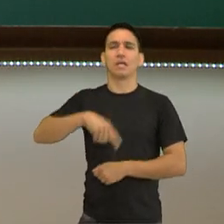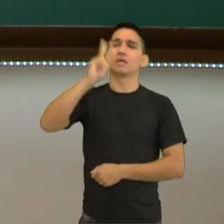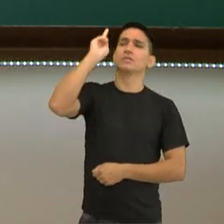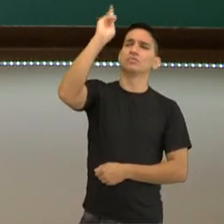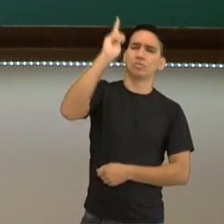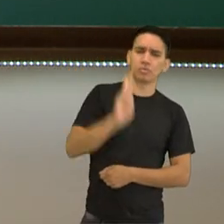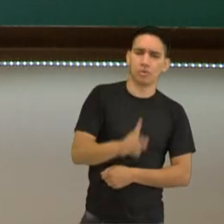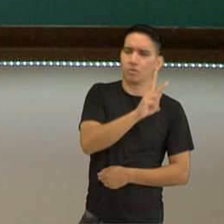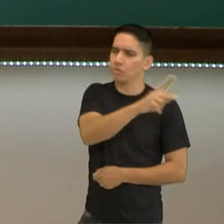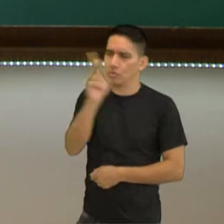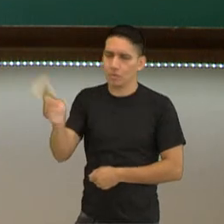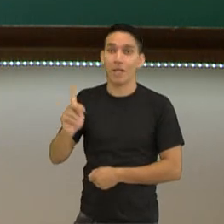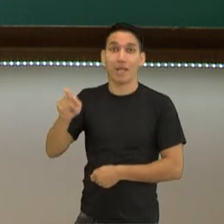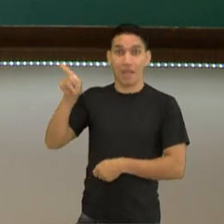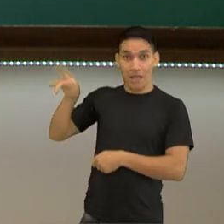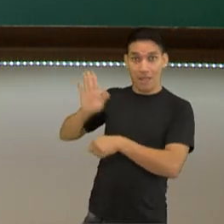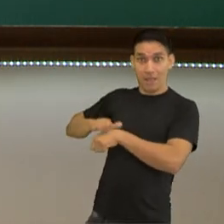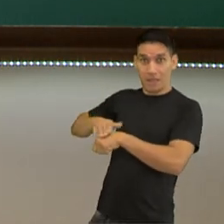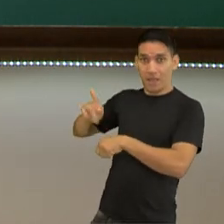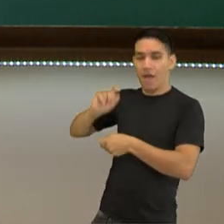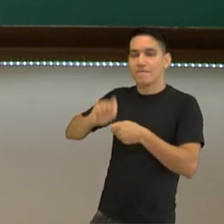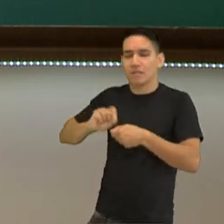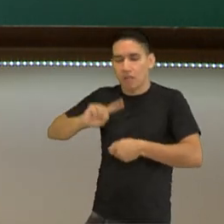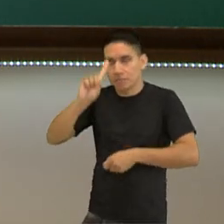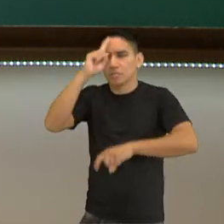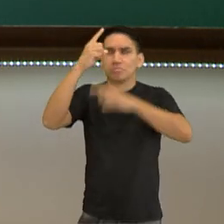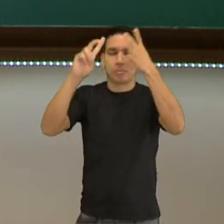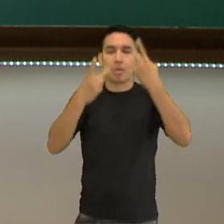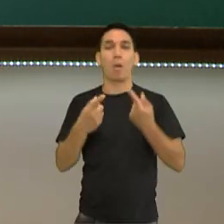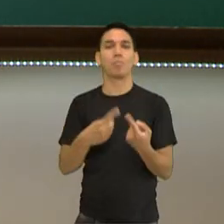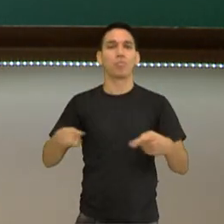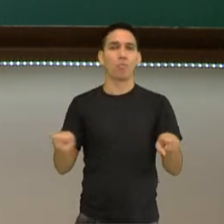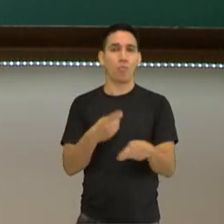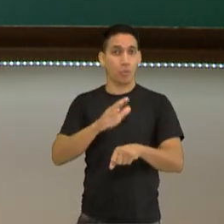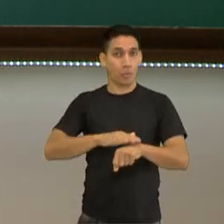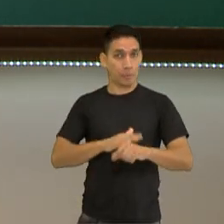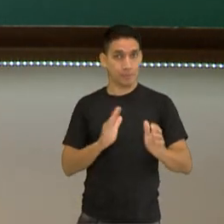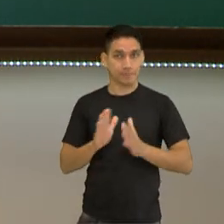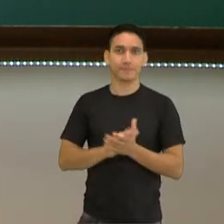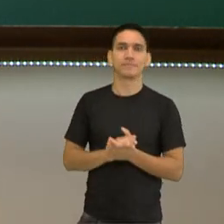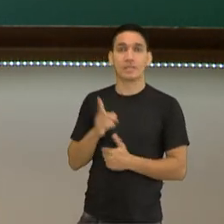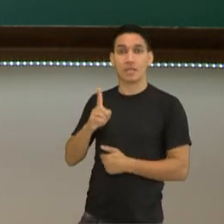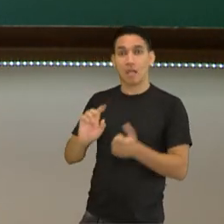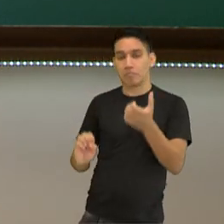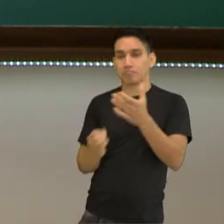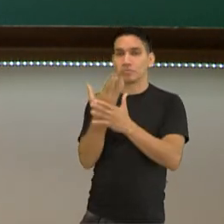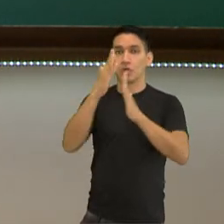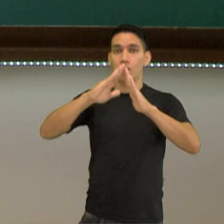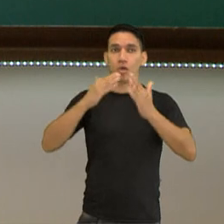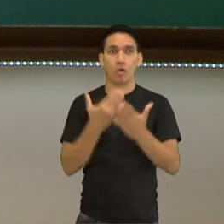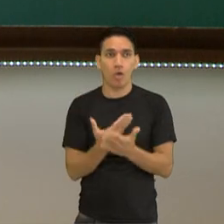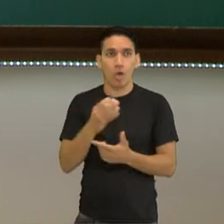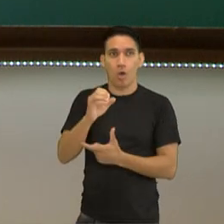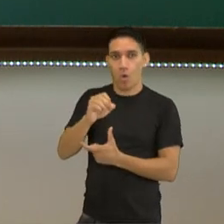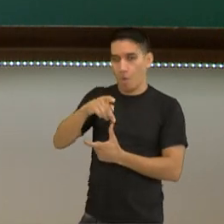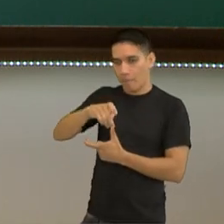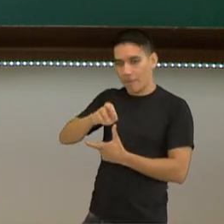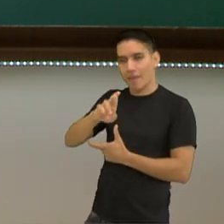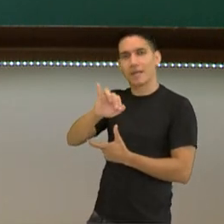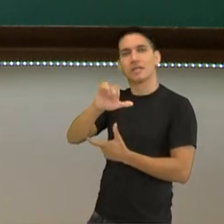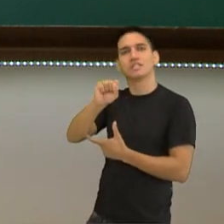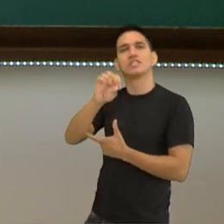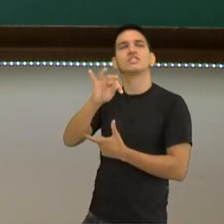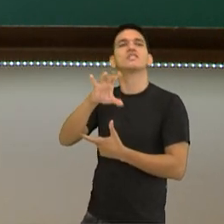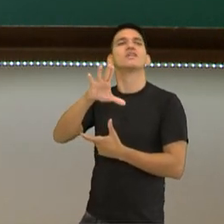compunham para as missas que rolavam na época, né? Fundador da escola operística napolitana e criador